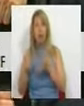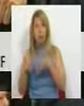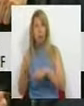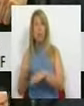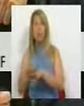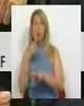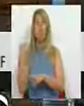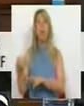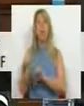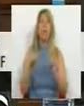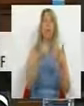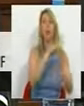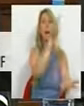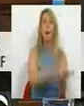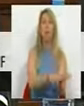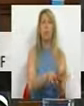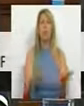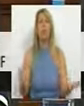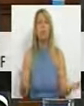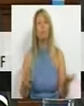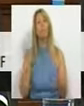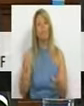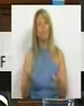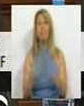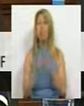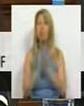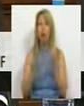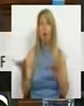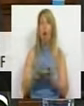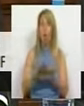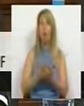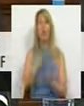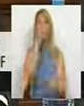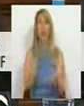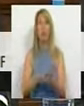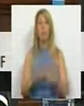isso? Sim, as operações eram todas aprovadas em Comissão Executiva, penso.